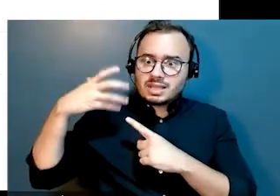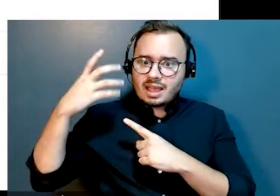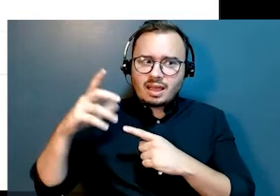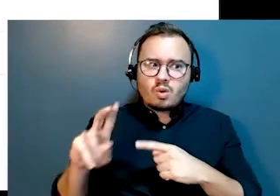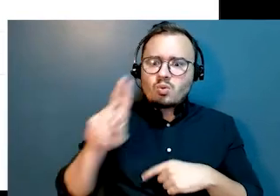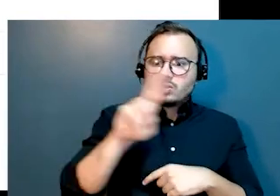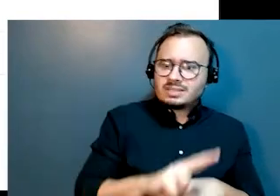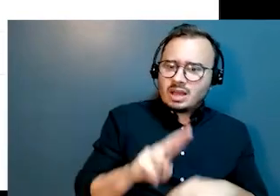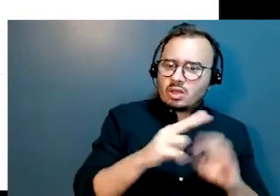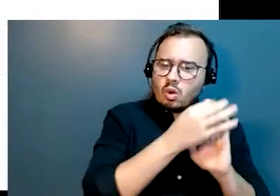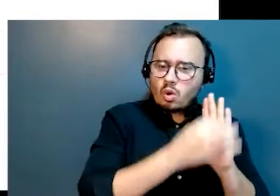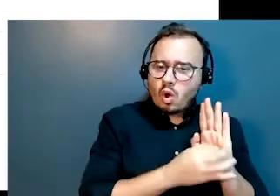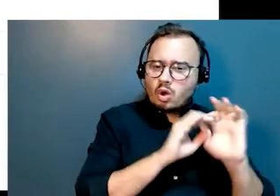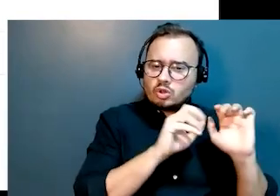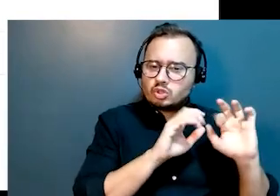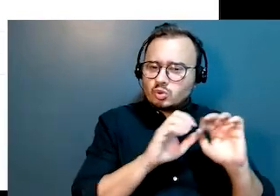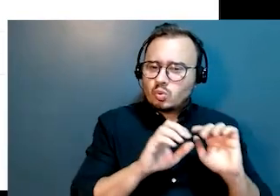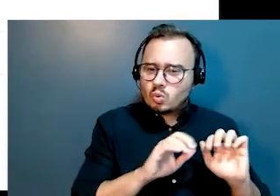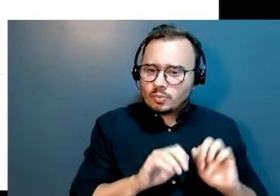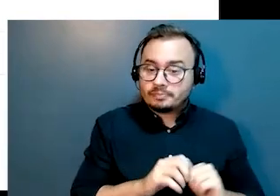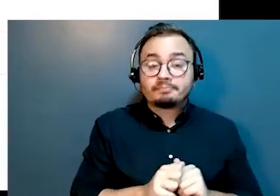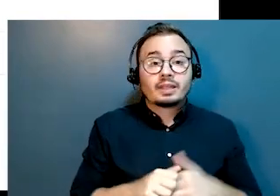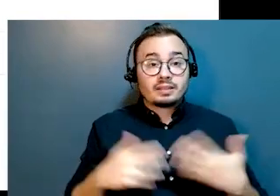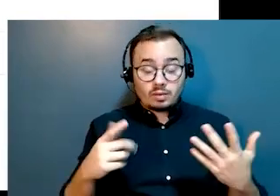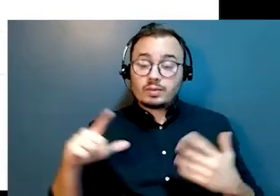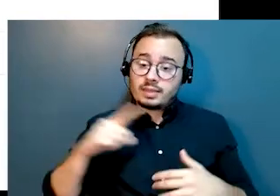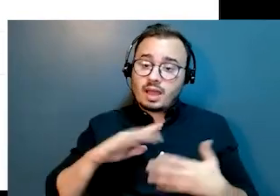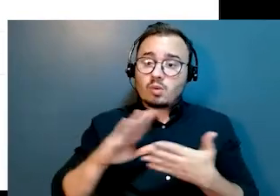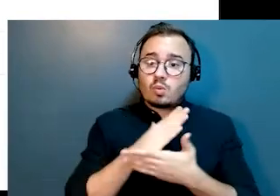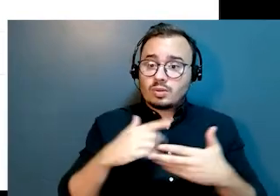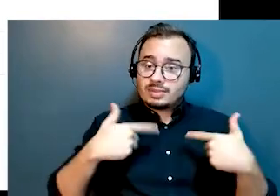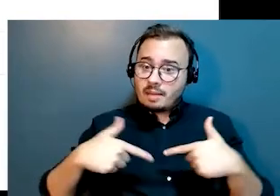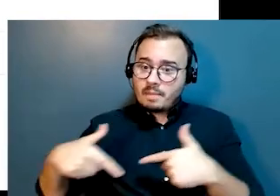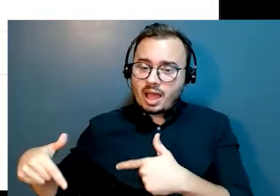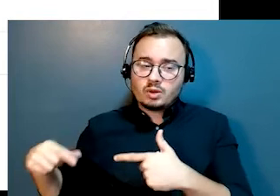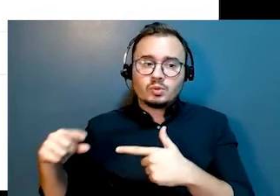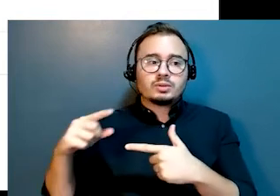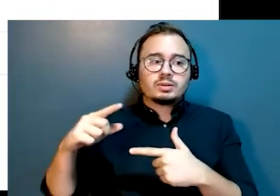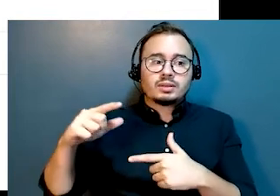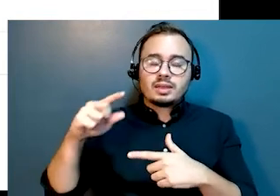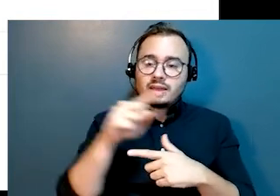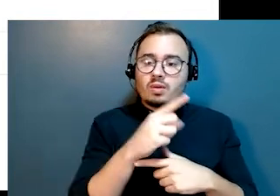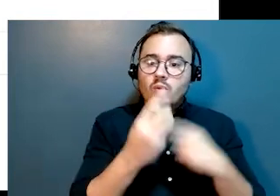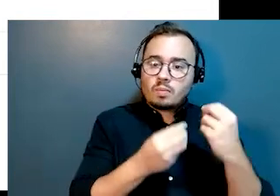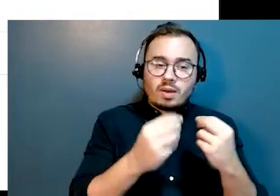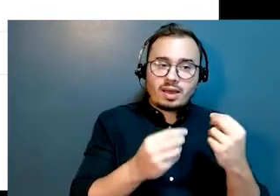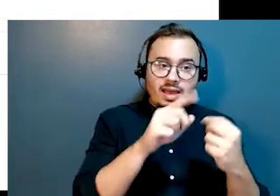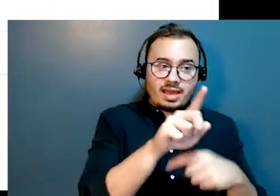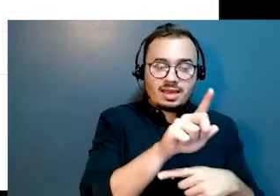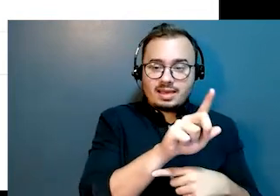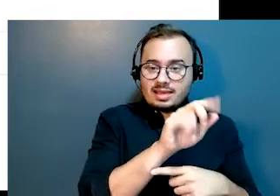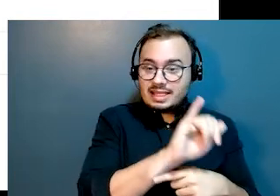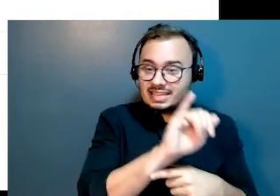alguns trabalhos muito legais na indústria de TI de permitir que uma inteligência artificial produza música. Isso é algo